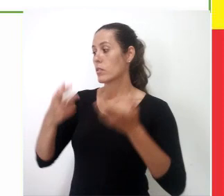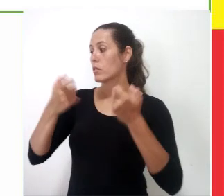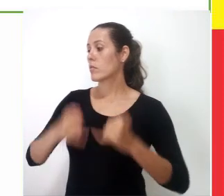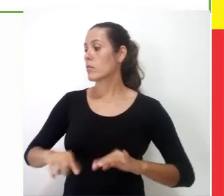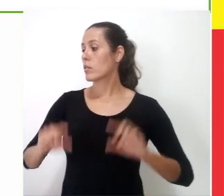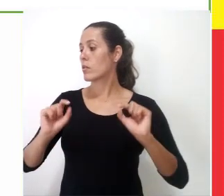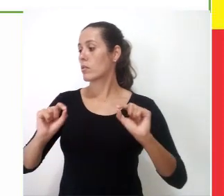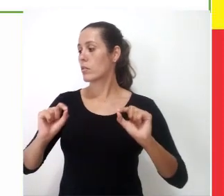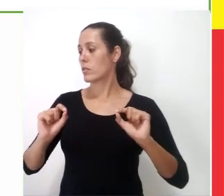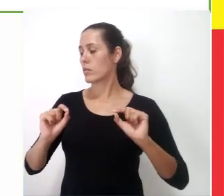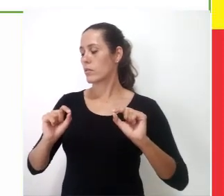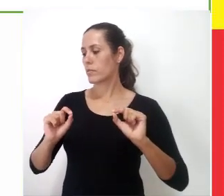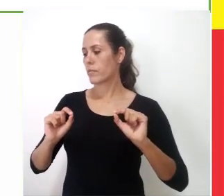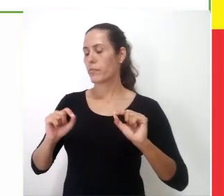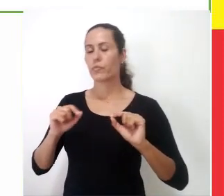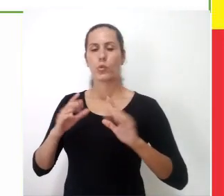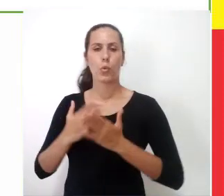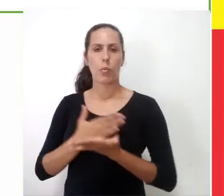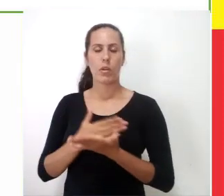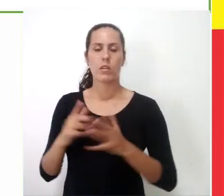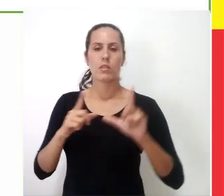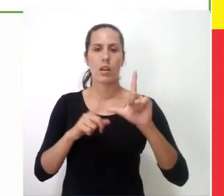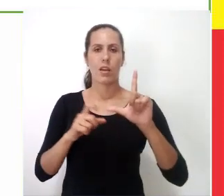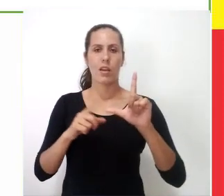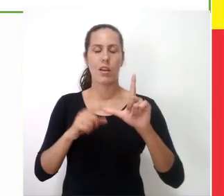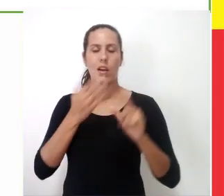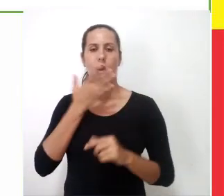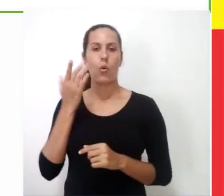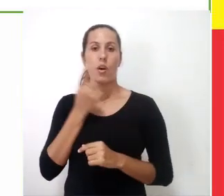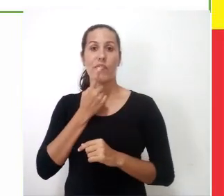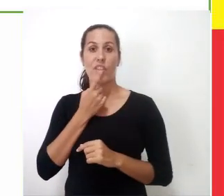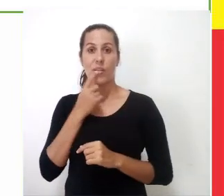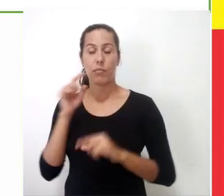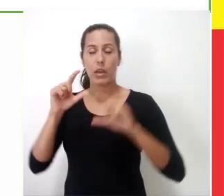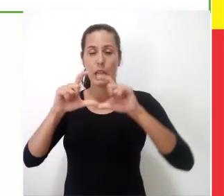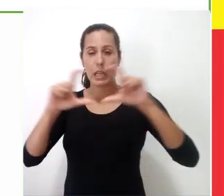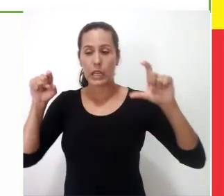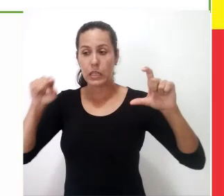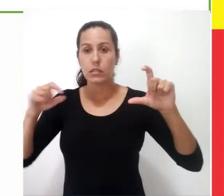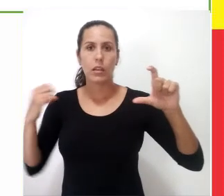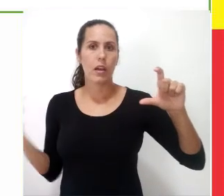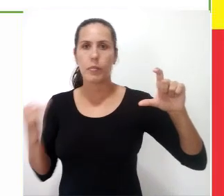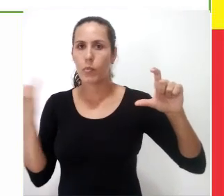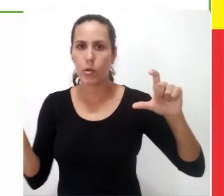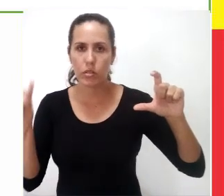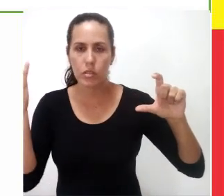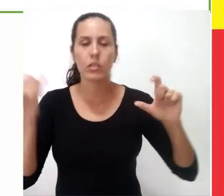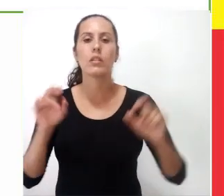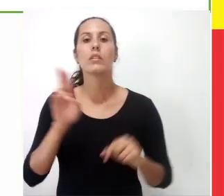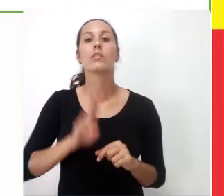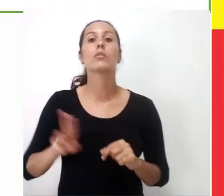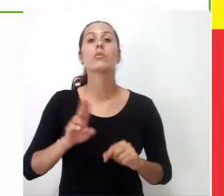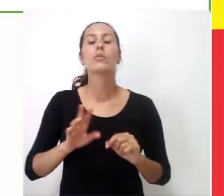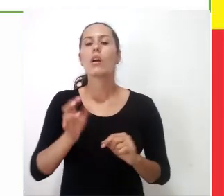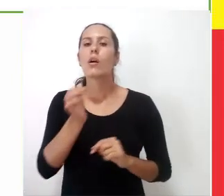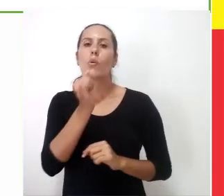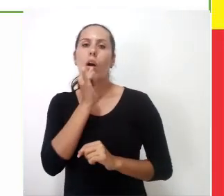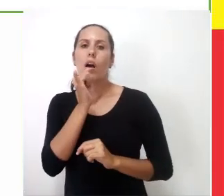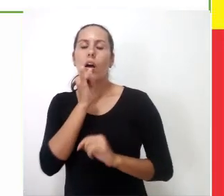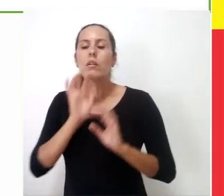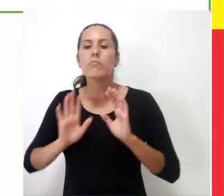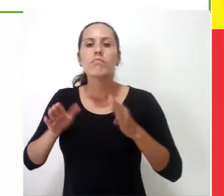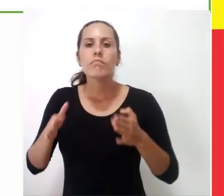comecei colocando, certo, em destaque, em vermelho aqui, certo? Então, isso é importante quando nós utilizamos